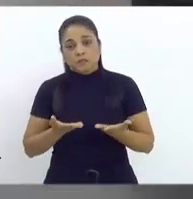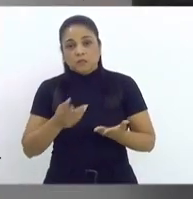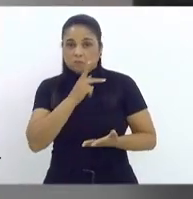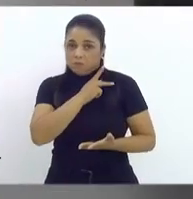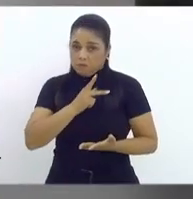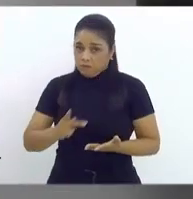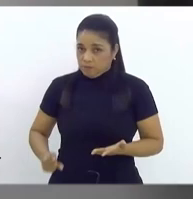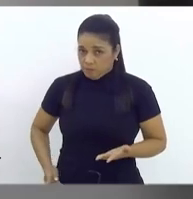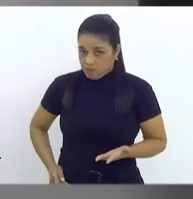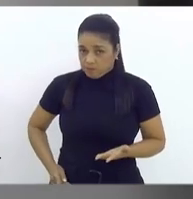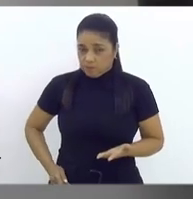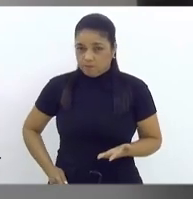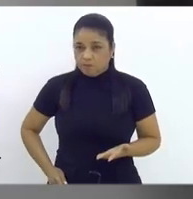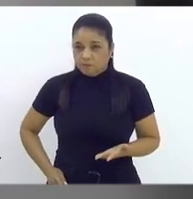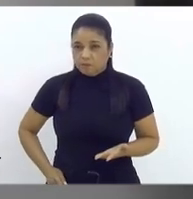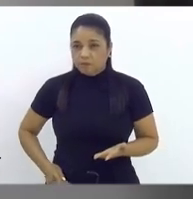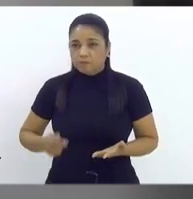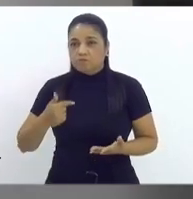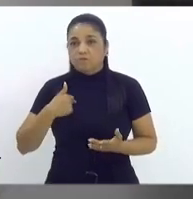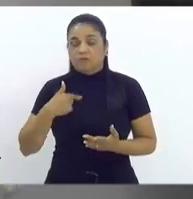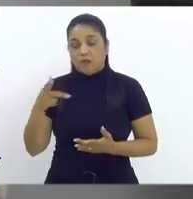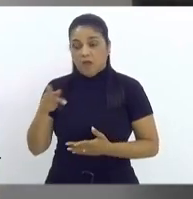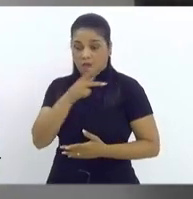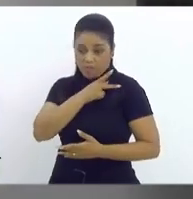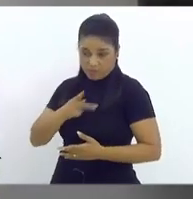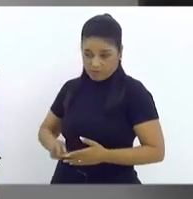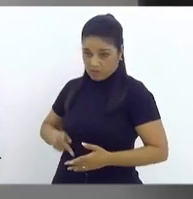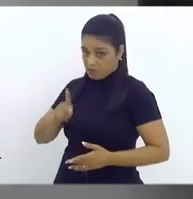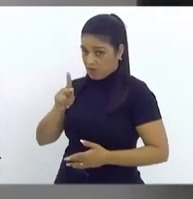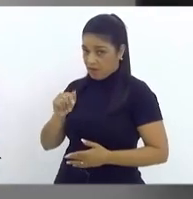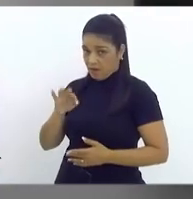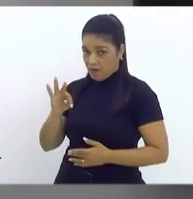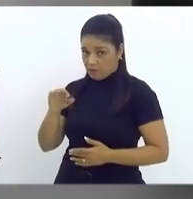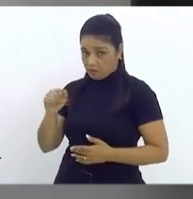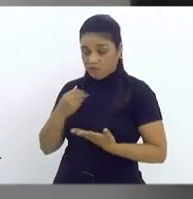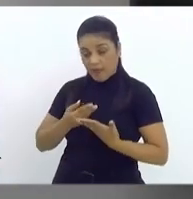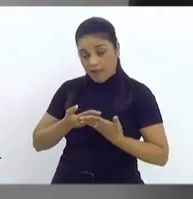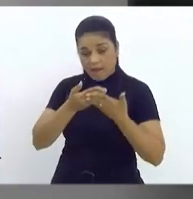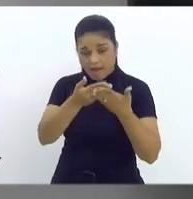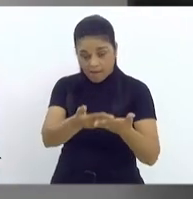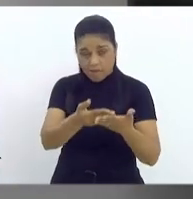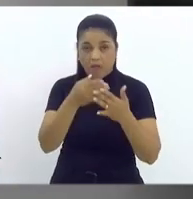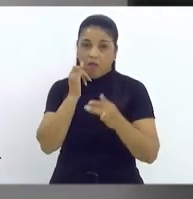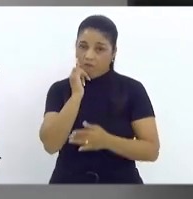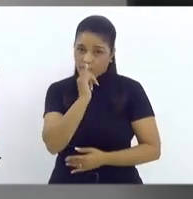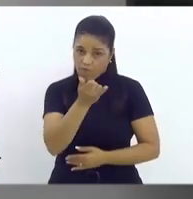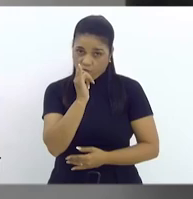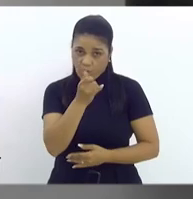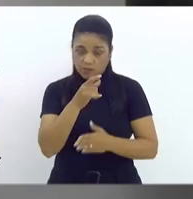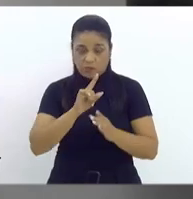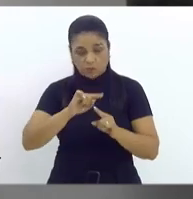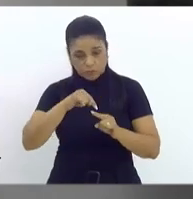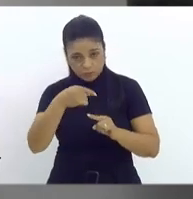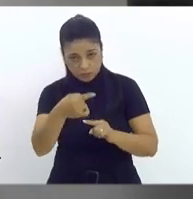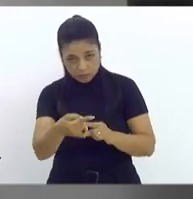presidente, consignado que a presidente vai encaminhar as informações